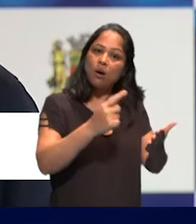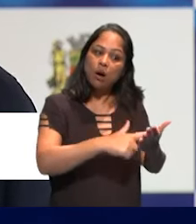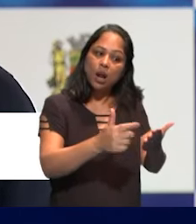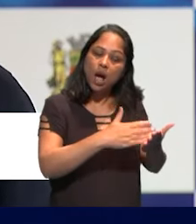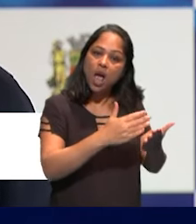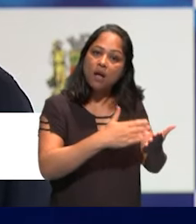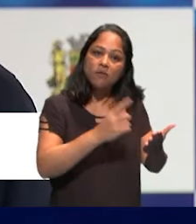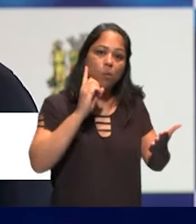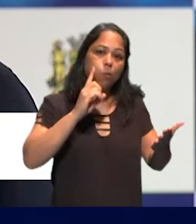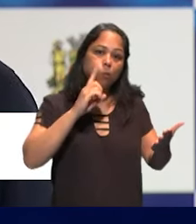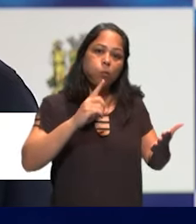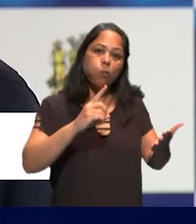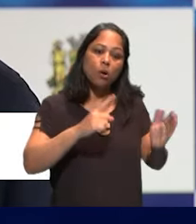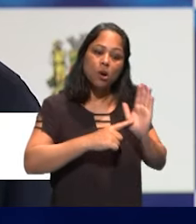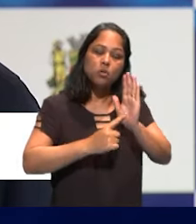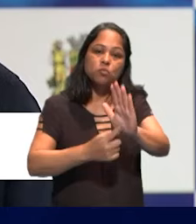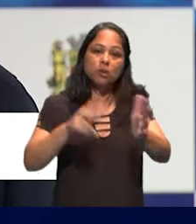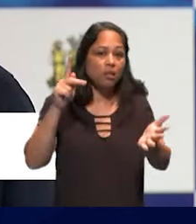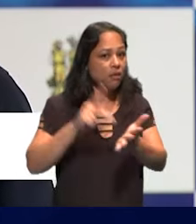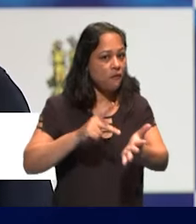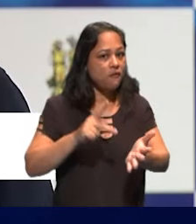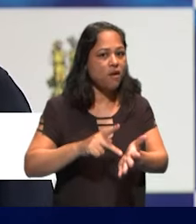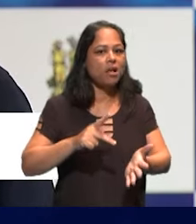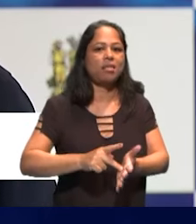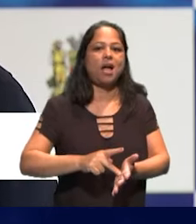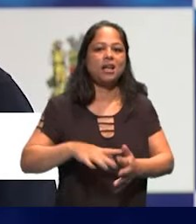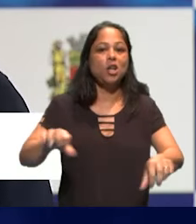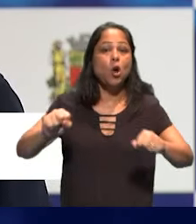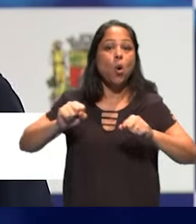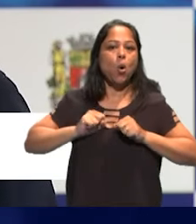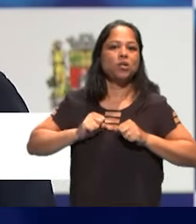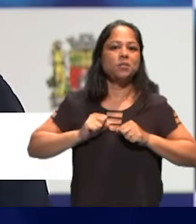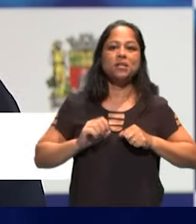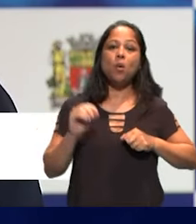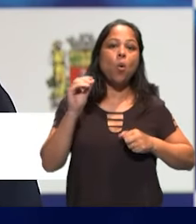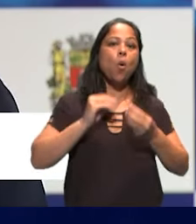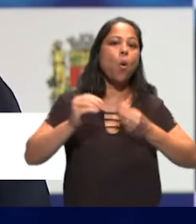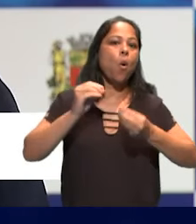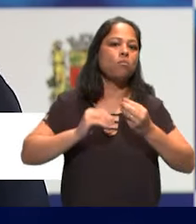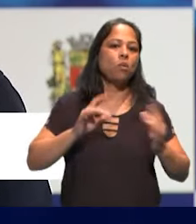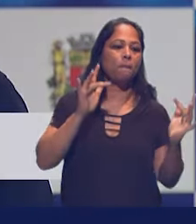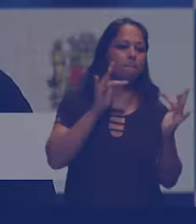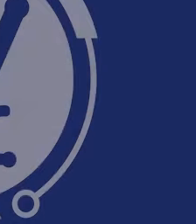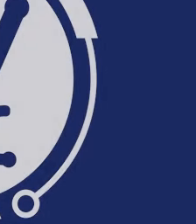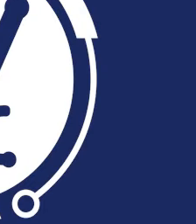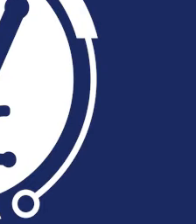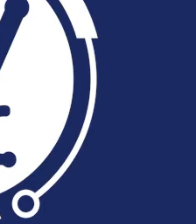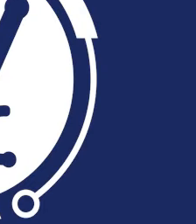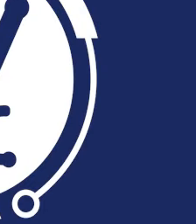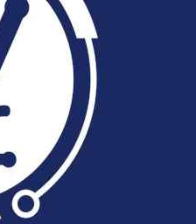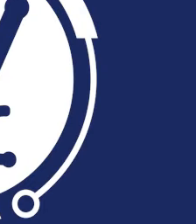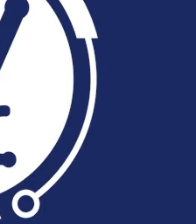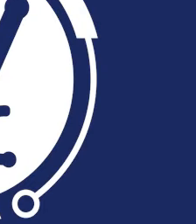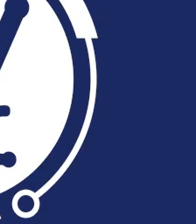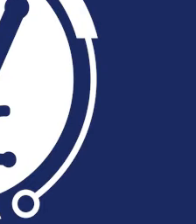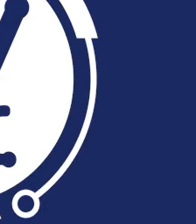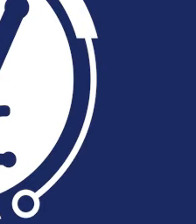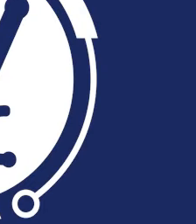científica comprovando que de fato maior taxa de contaminação através do contato próximo entre seres humanos